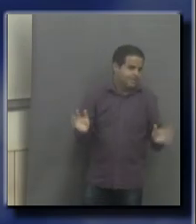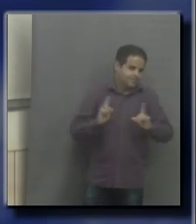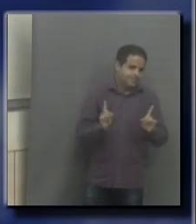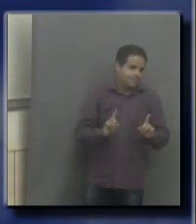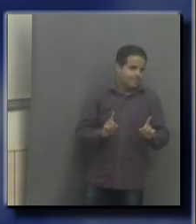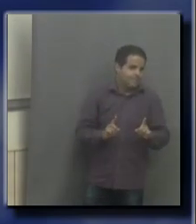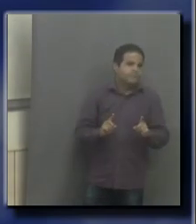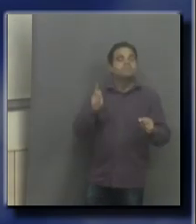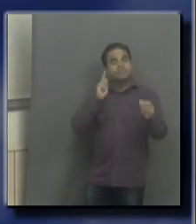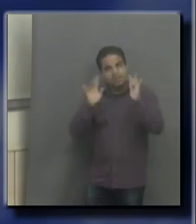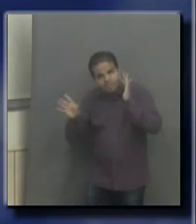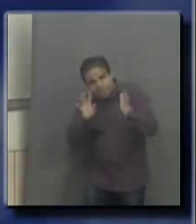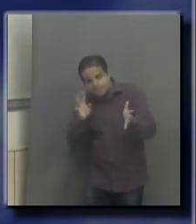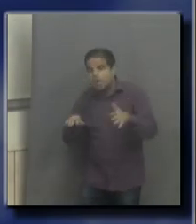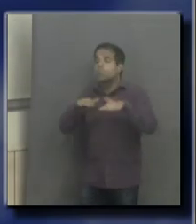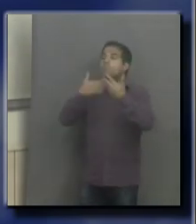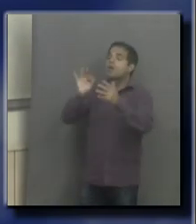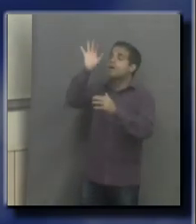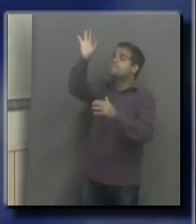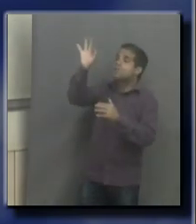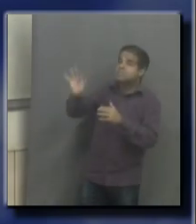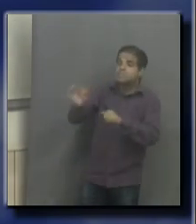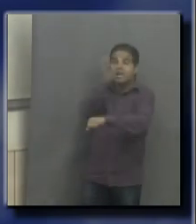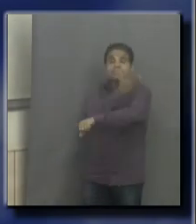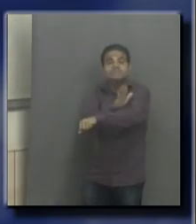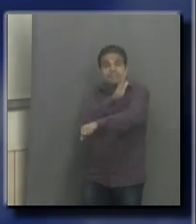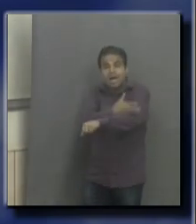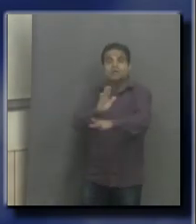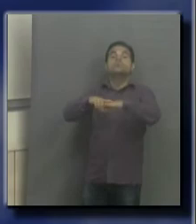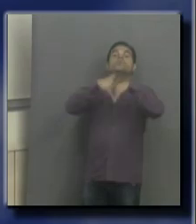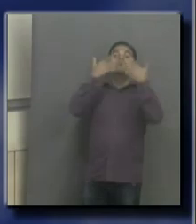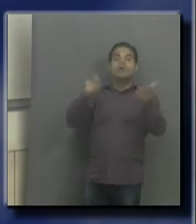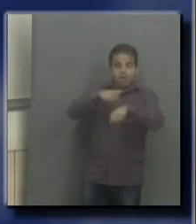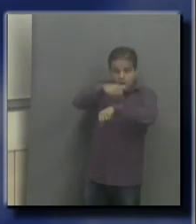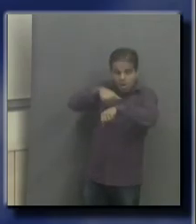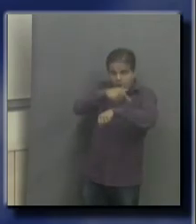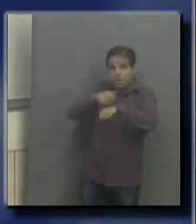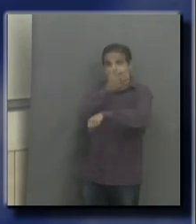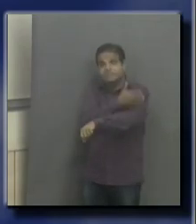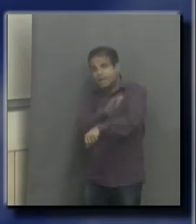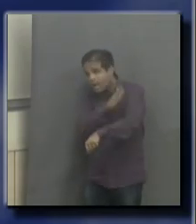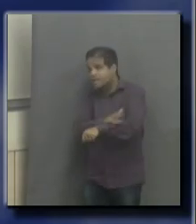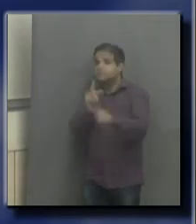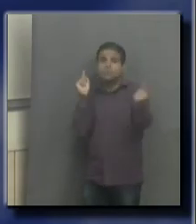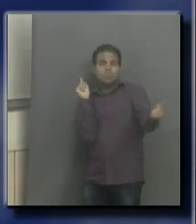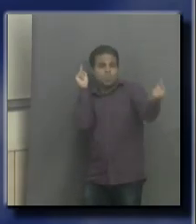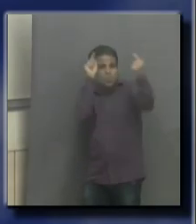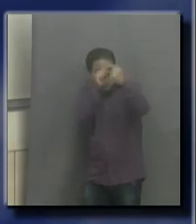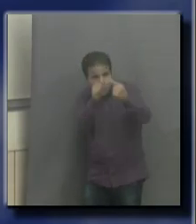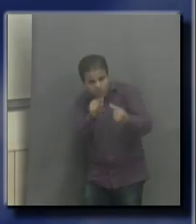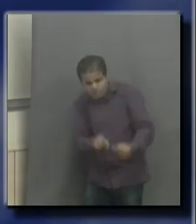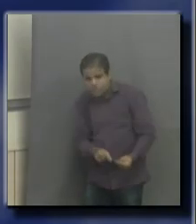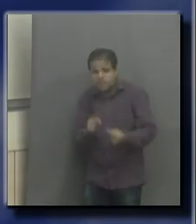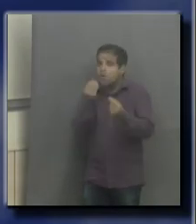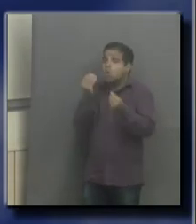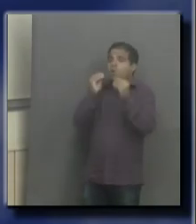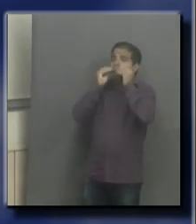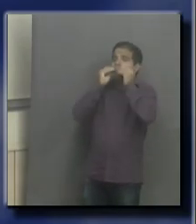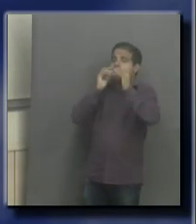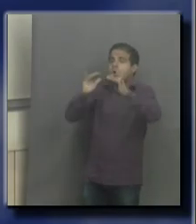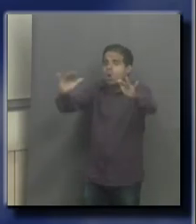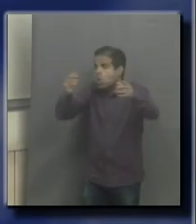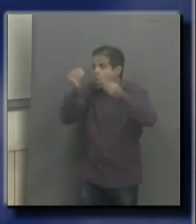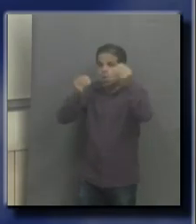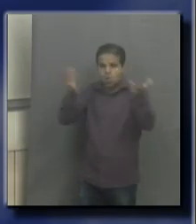precisa pensar nisso. Qual é a porcentagem de estágio, de horas de estágio que parece adequada, como ela se distribui